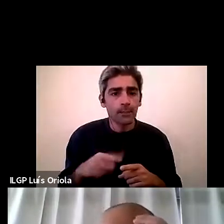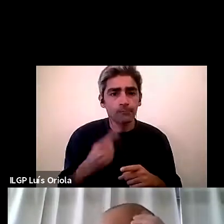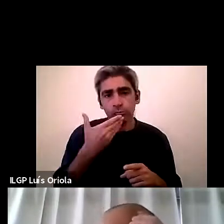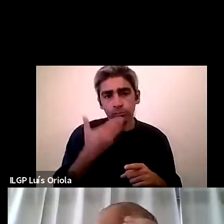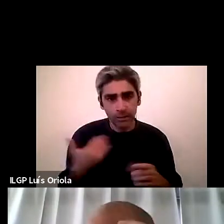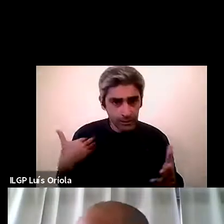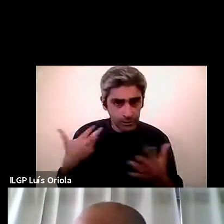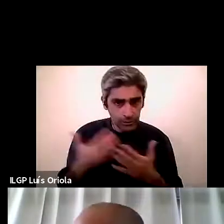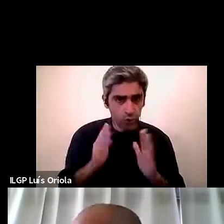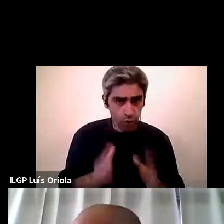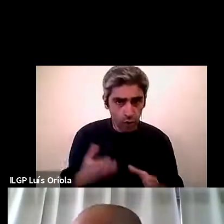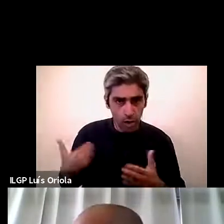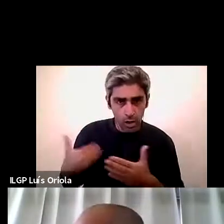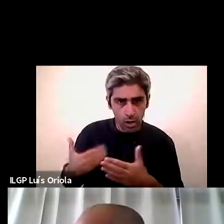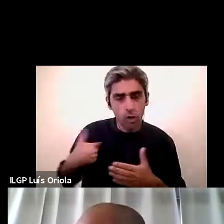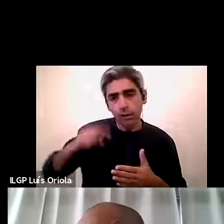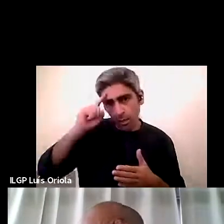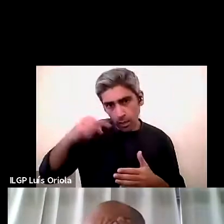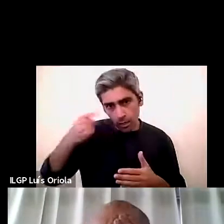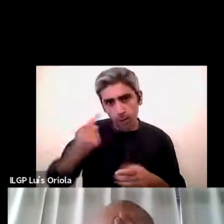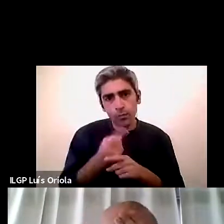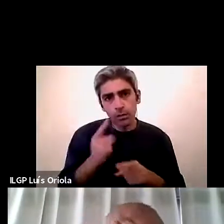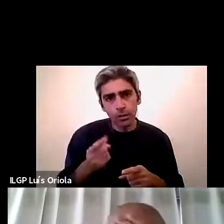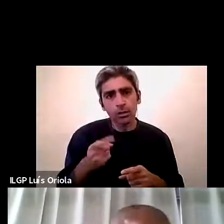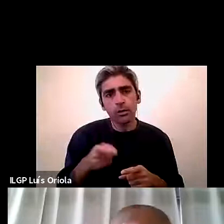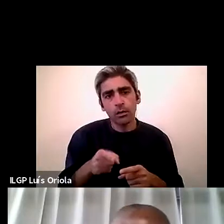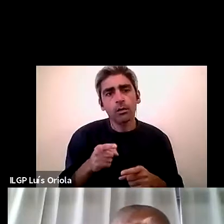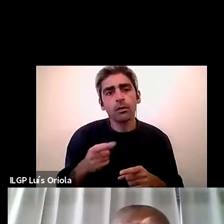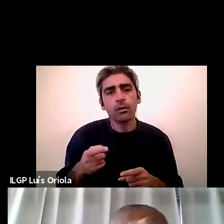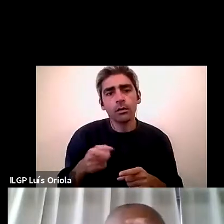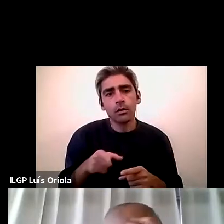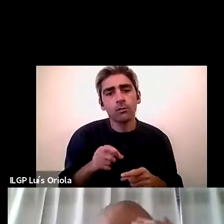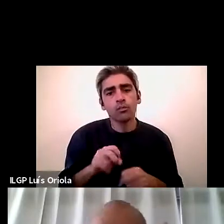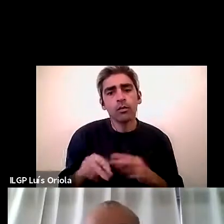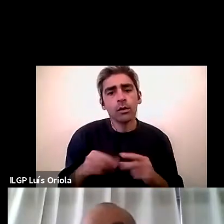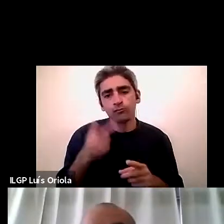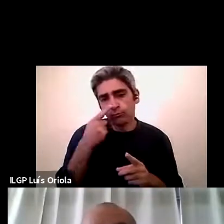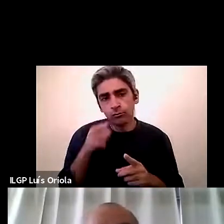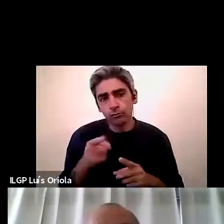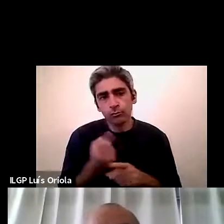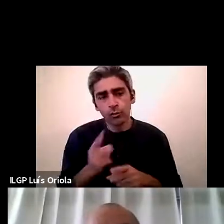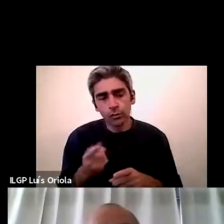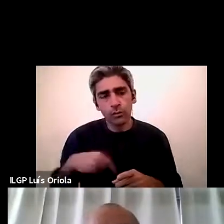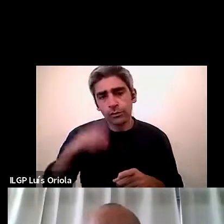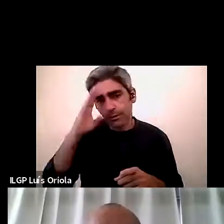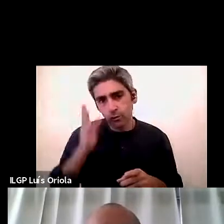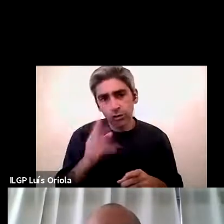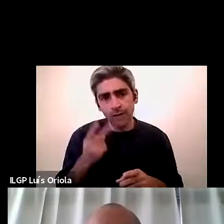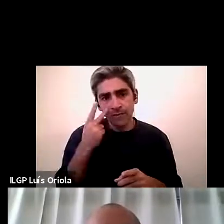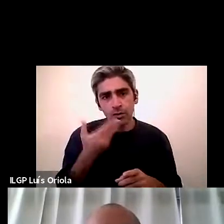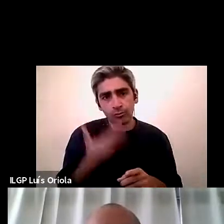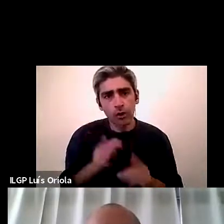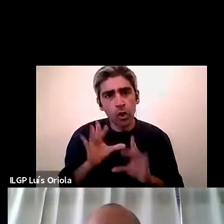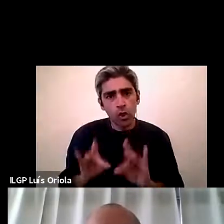experiência, já sabemos porquê que estamos a optar por esta modalidade, sabemos, porque já vivemos essa